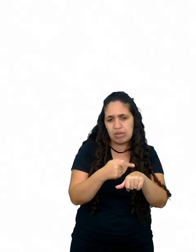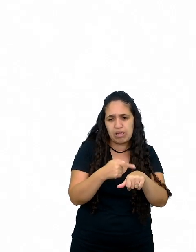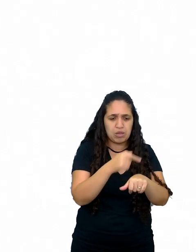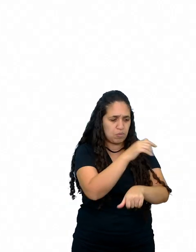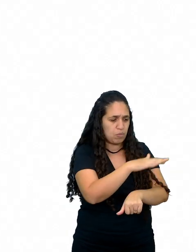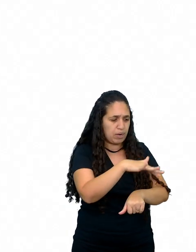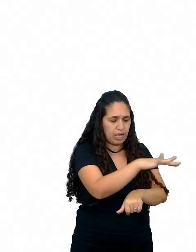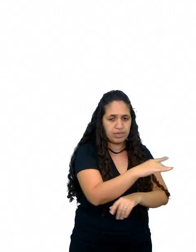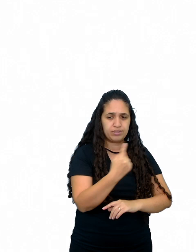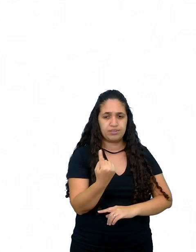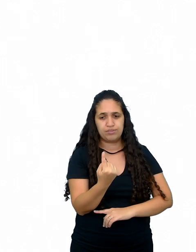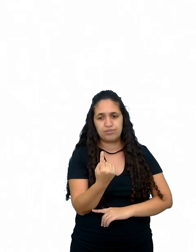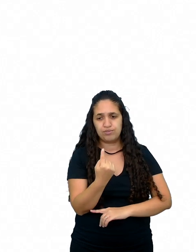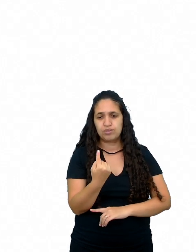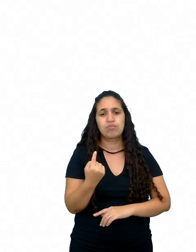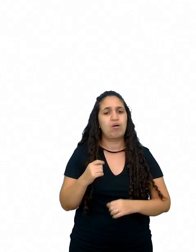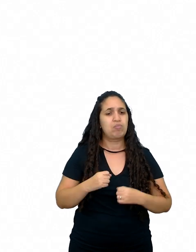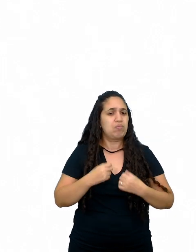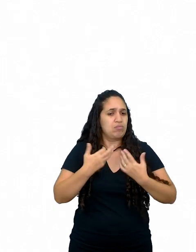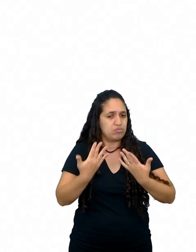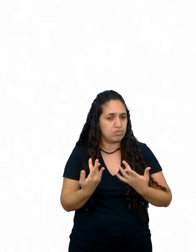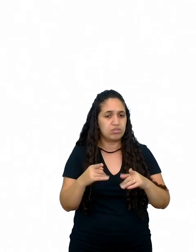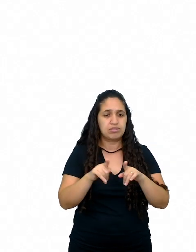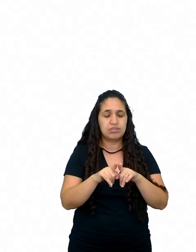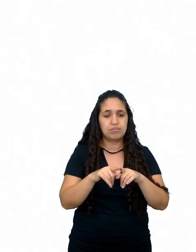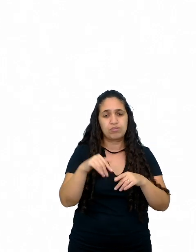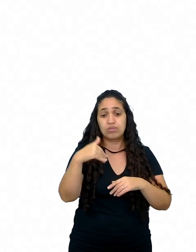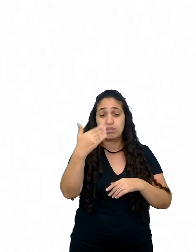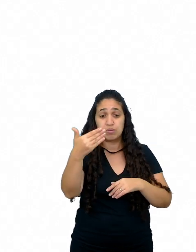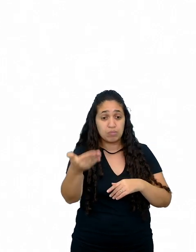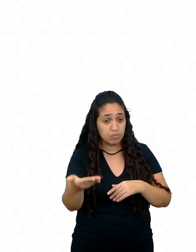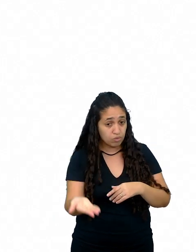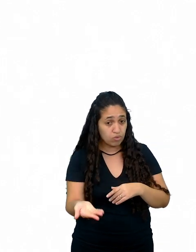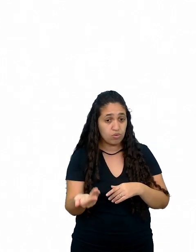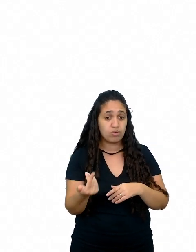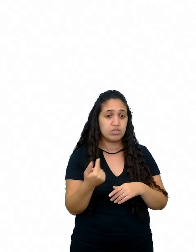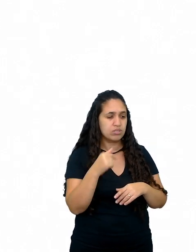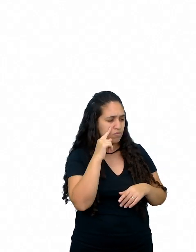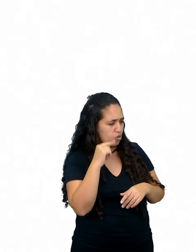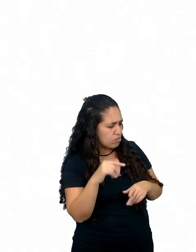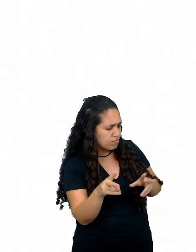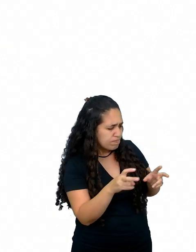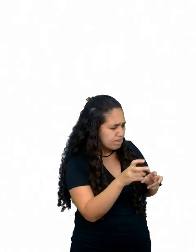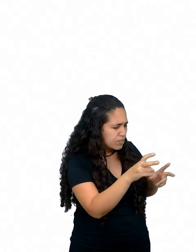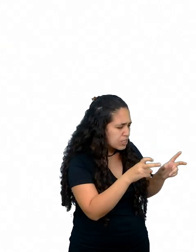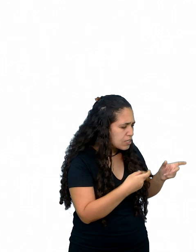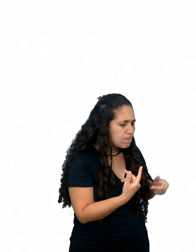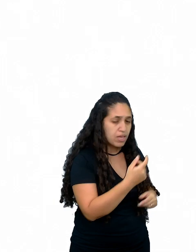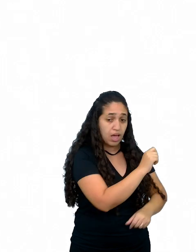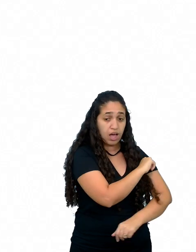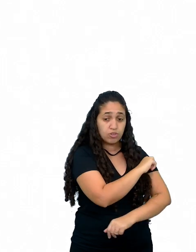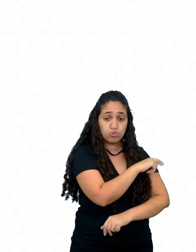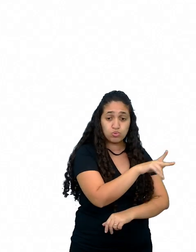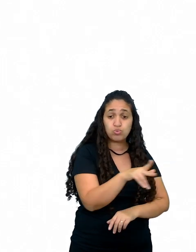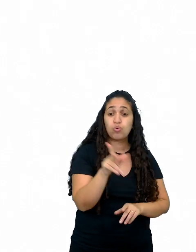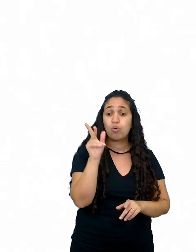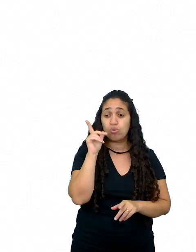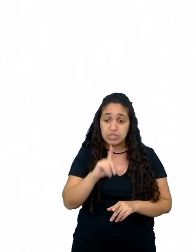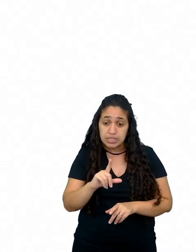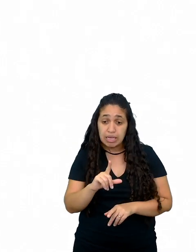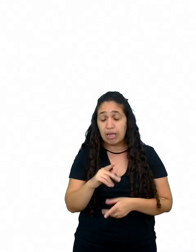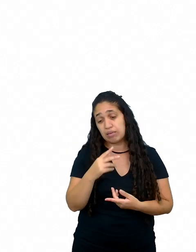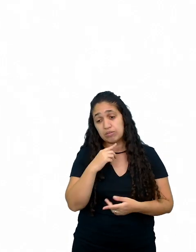fazerem individualmente, depois posso identificar quem é que conseguiu, sem fórmula, tá,